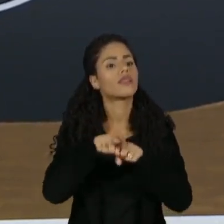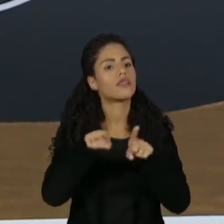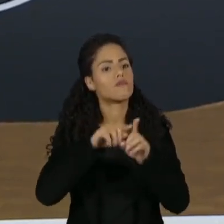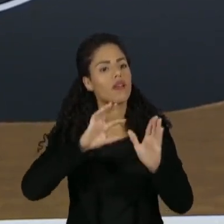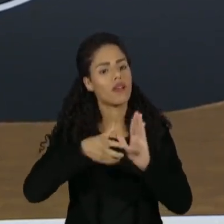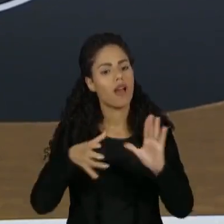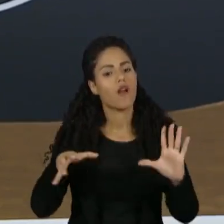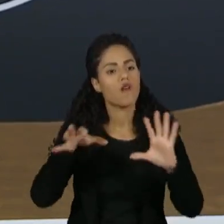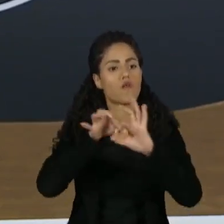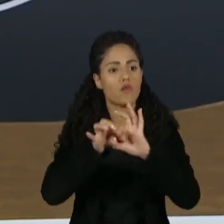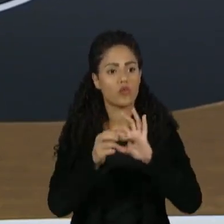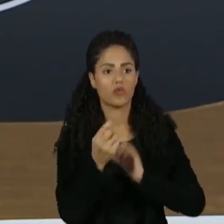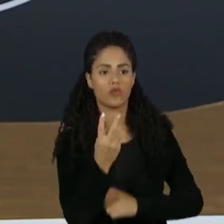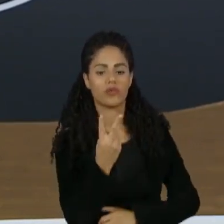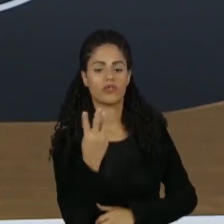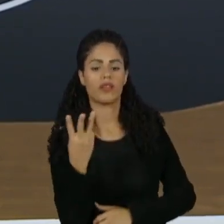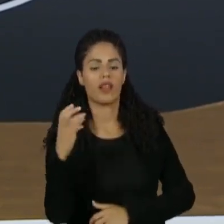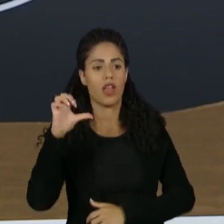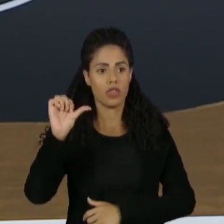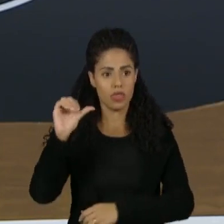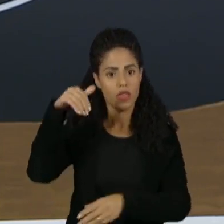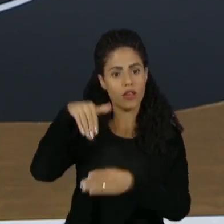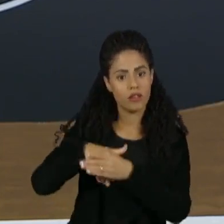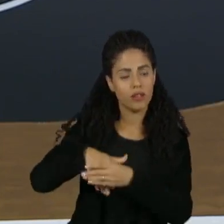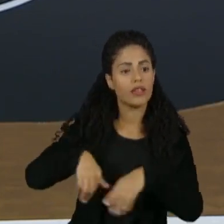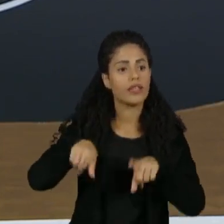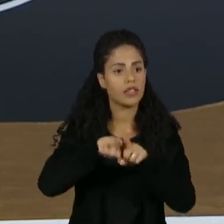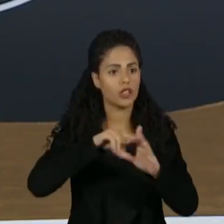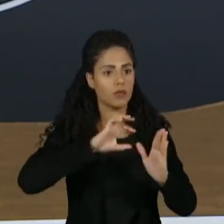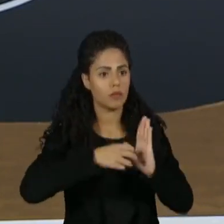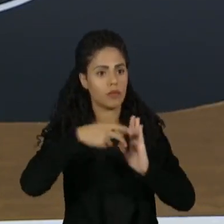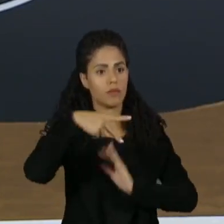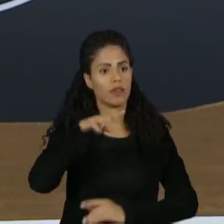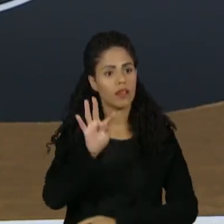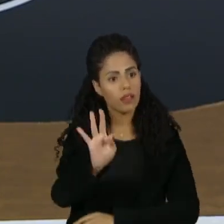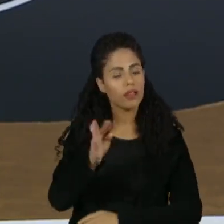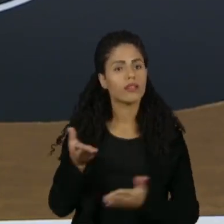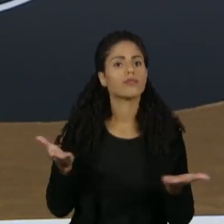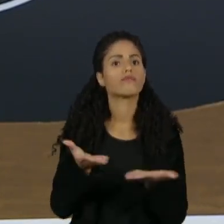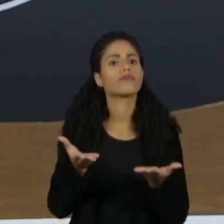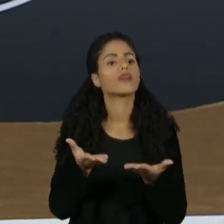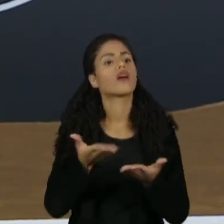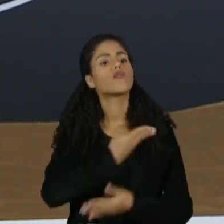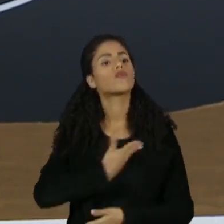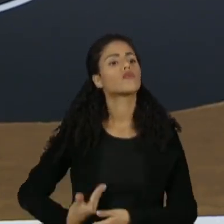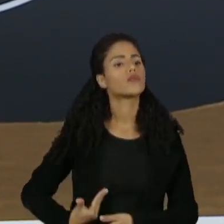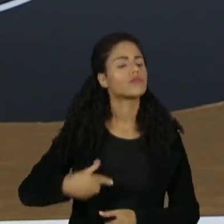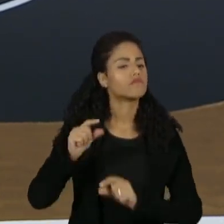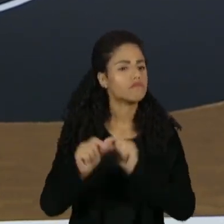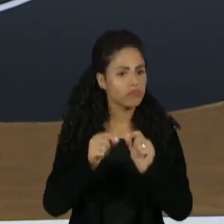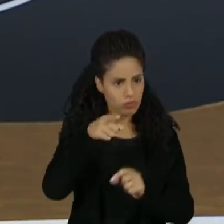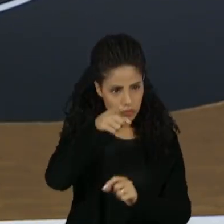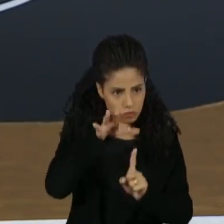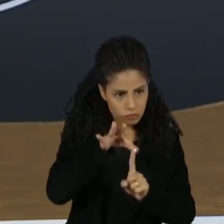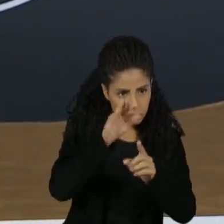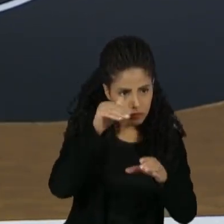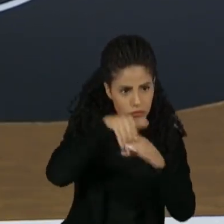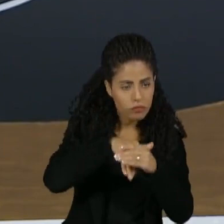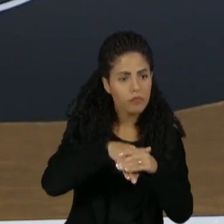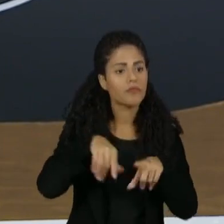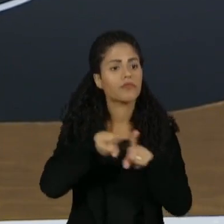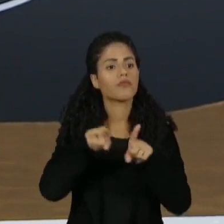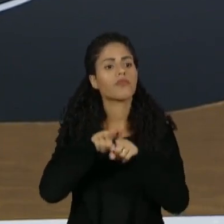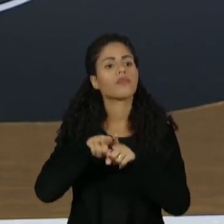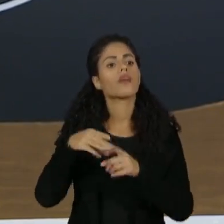eleito com 239 votos inclusive do PT numa costura com o governo já o senhor foi eleito vice-presidente